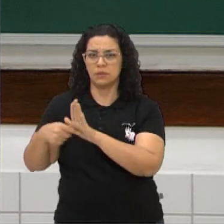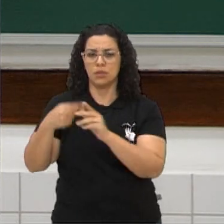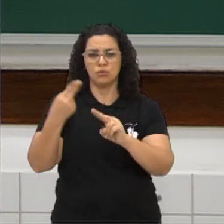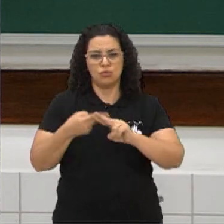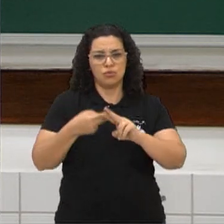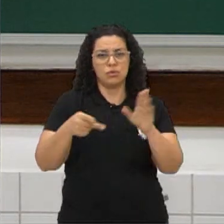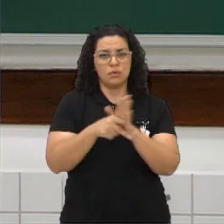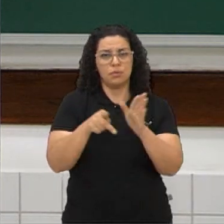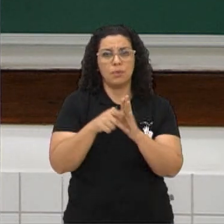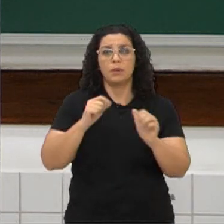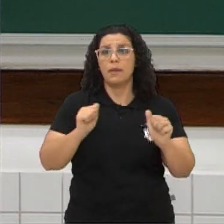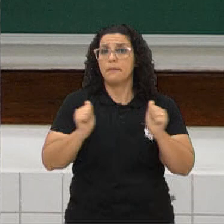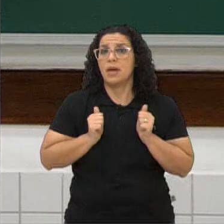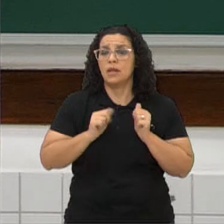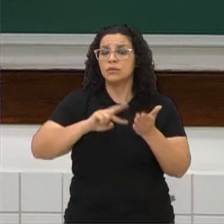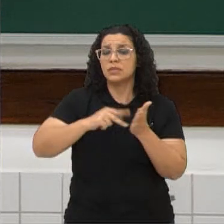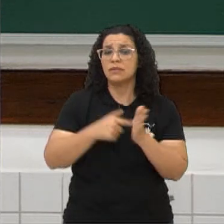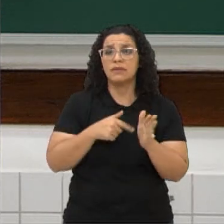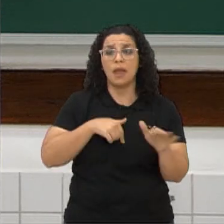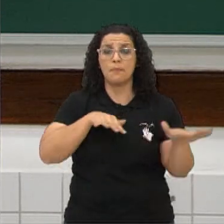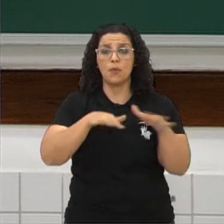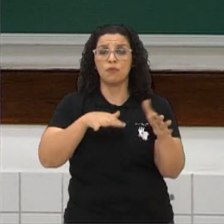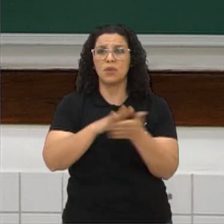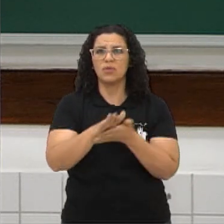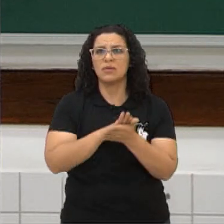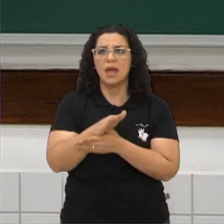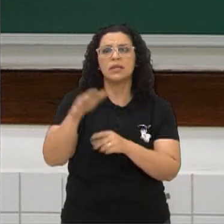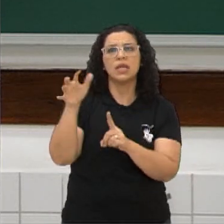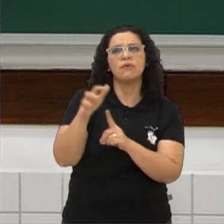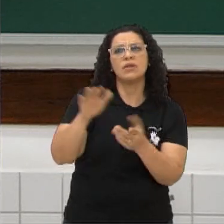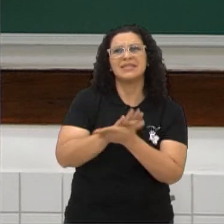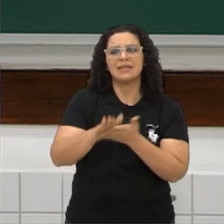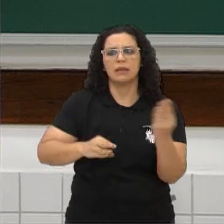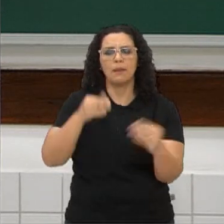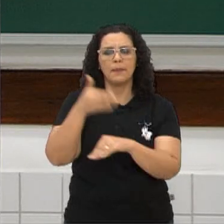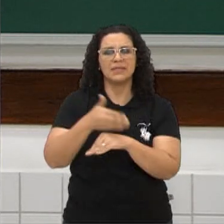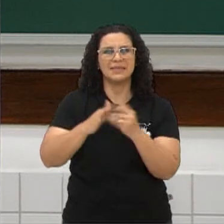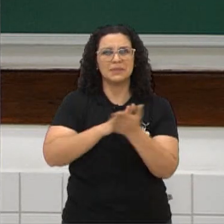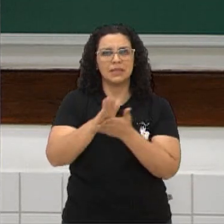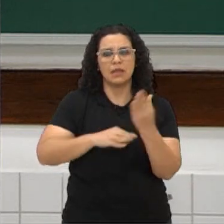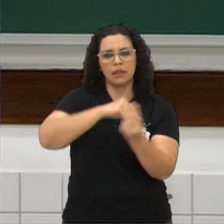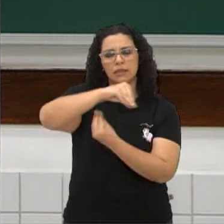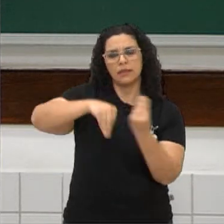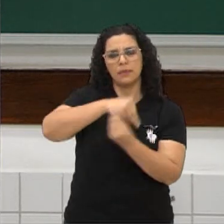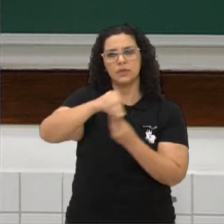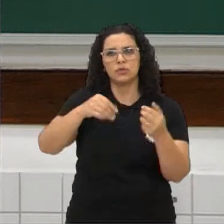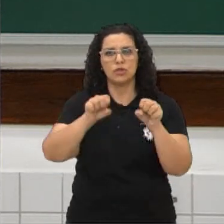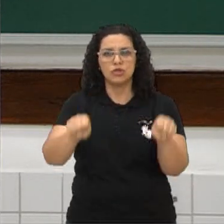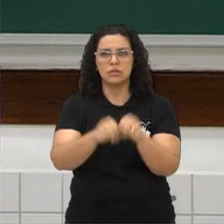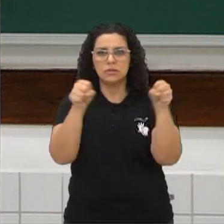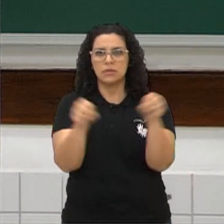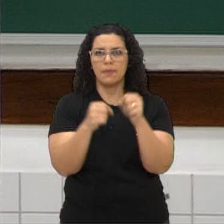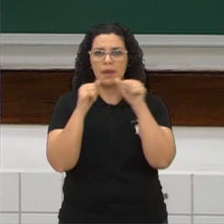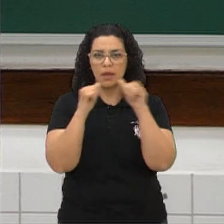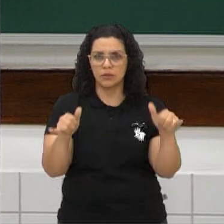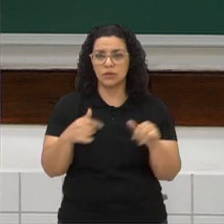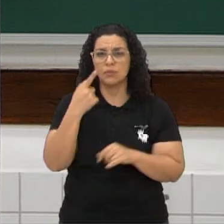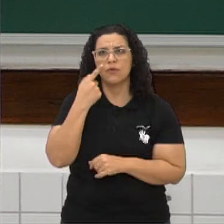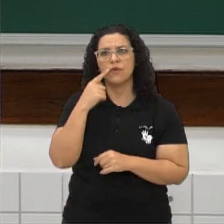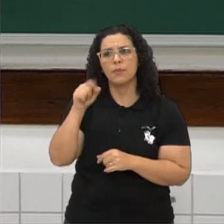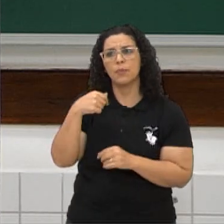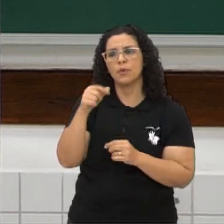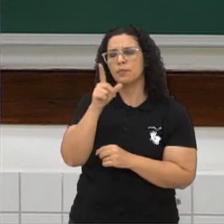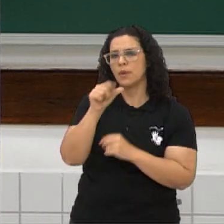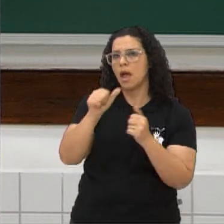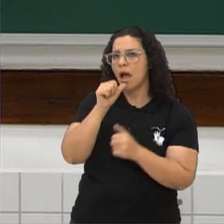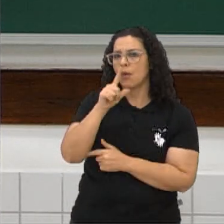negativos, e inerte significa que eles não vão fazer participação ali dentro dessa eletrólise. Nós vamos ver lá na eletrólise